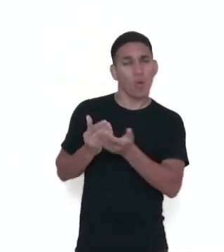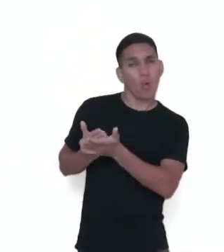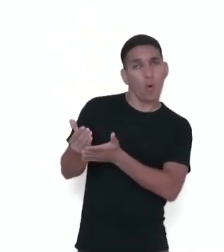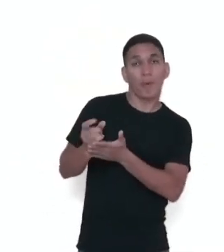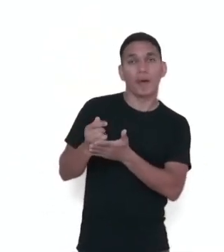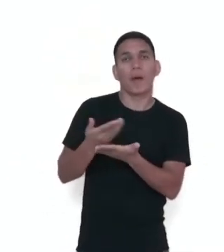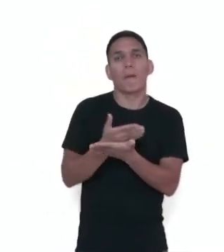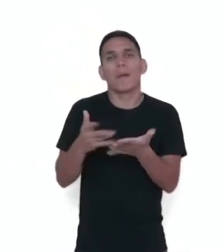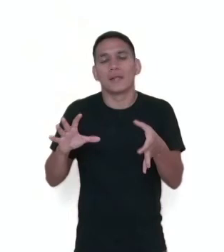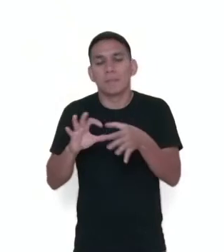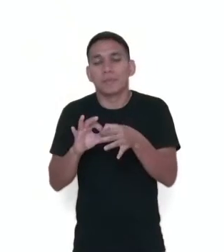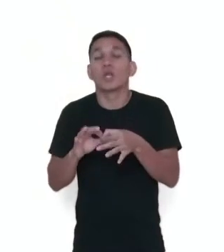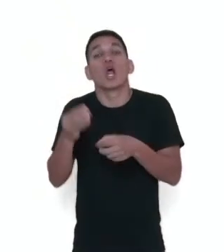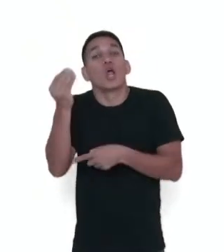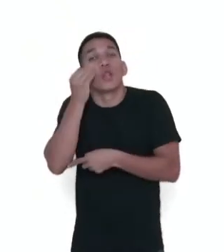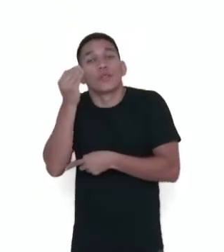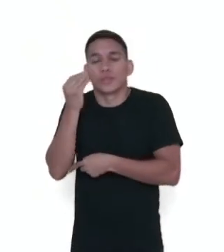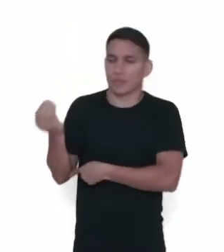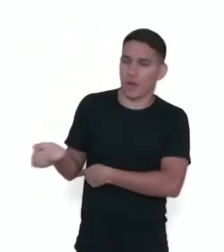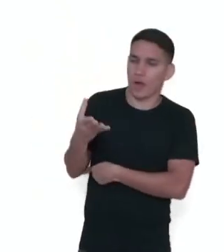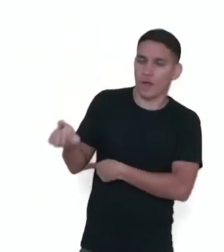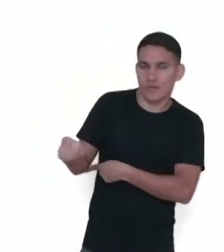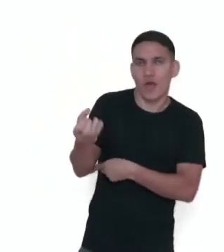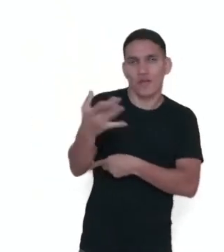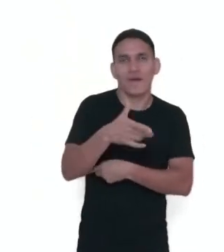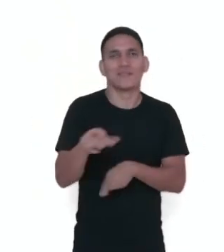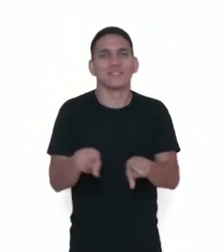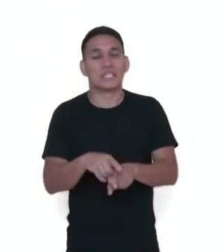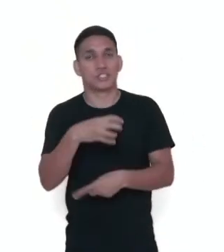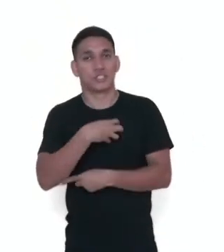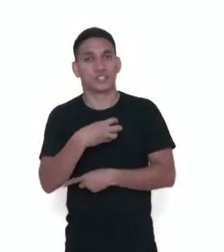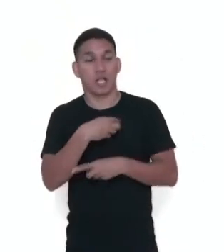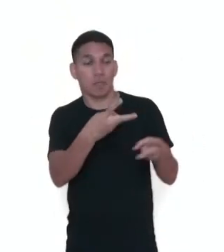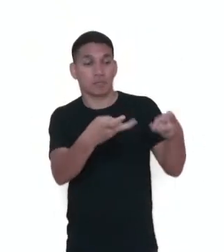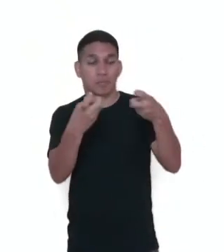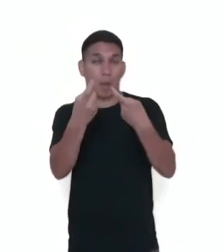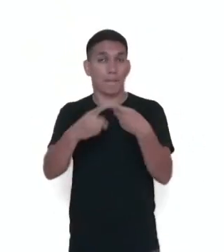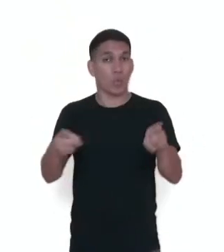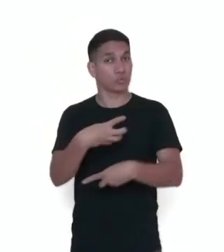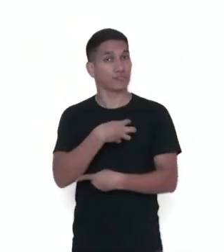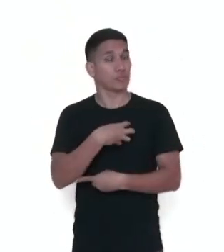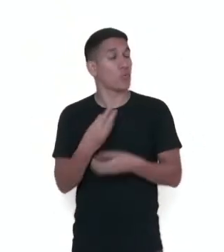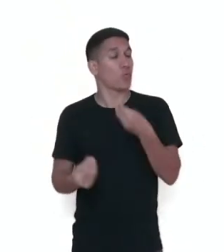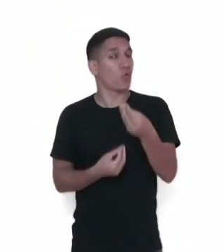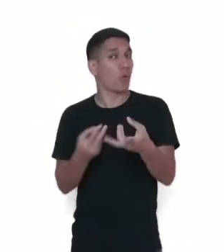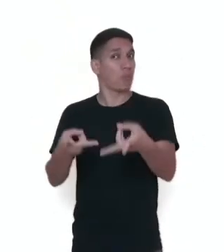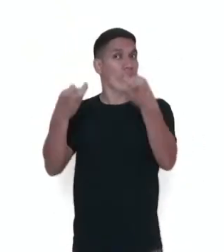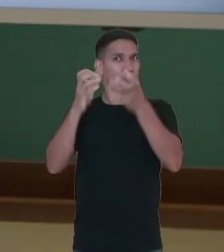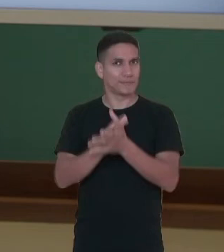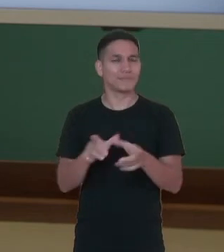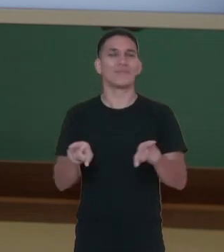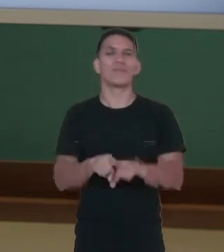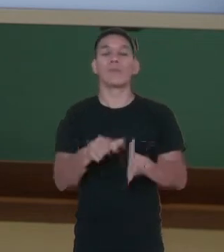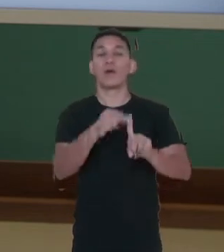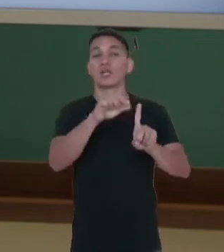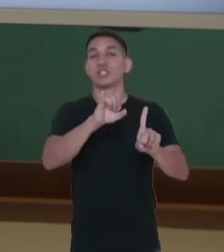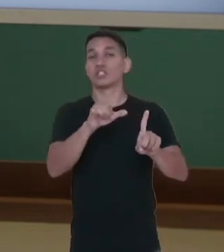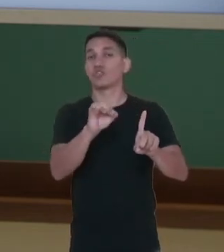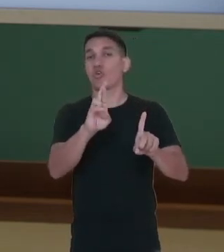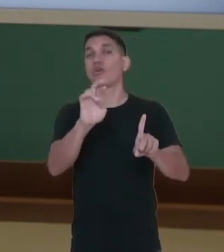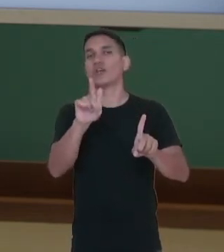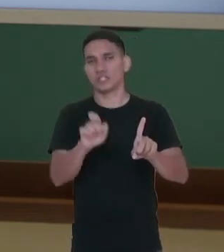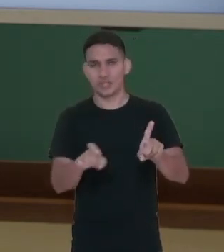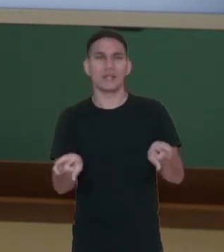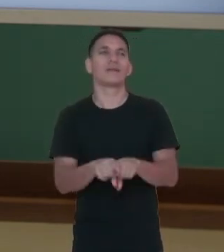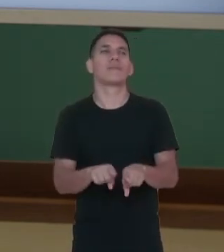para novas experimentações e maneiras de escutar a música no mundo de hoje. Além do Jorge Antunes, vamos ter também o